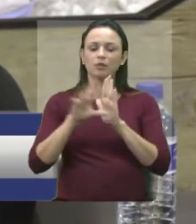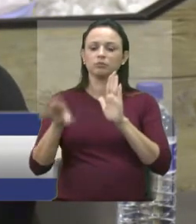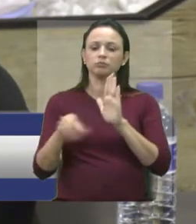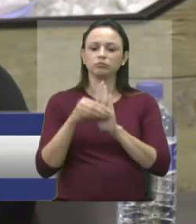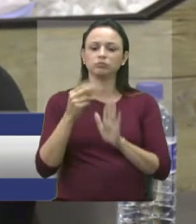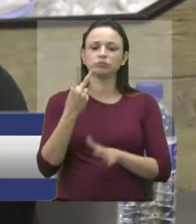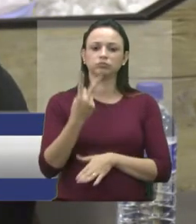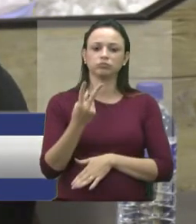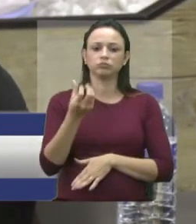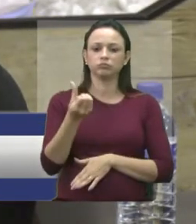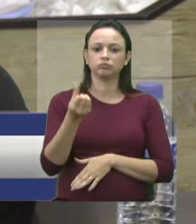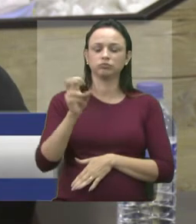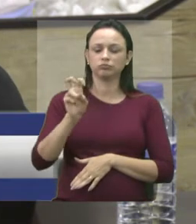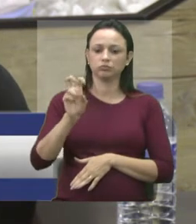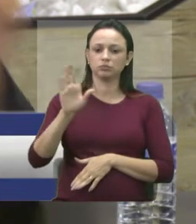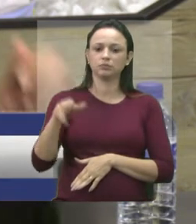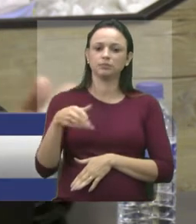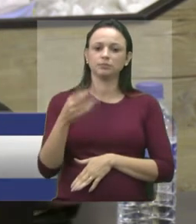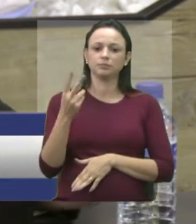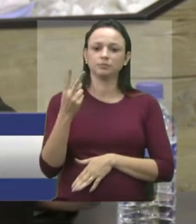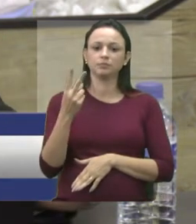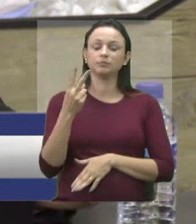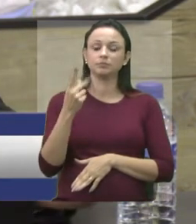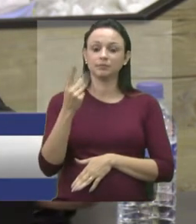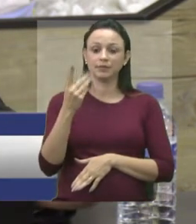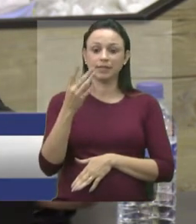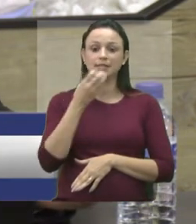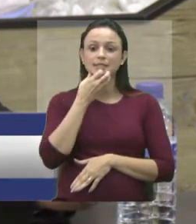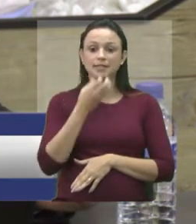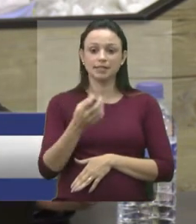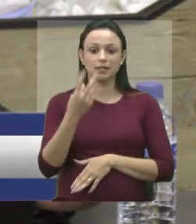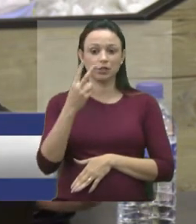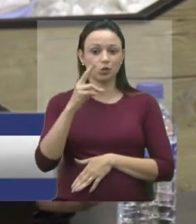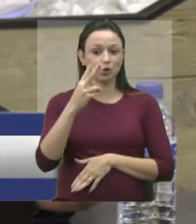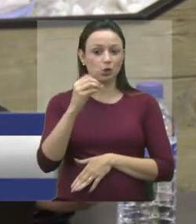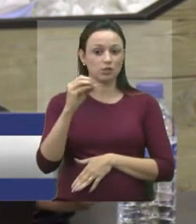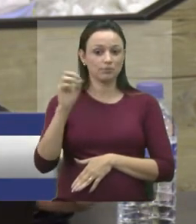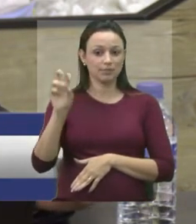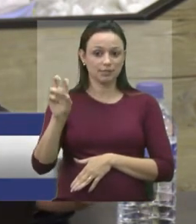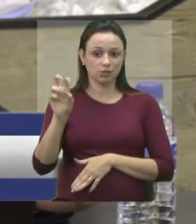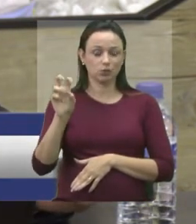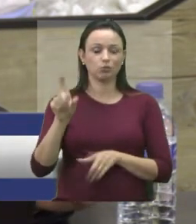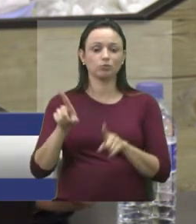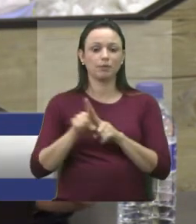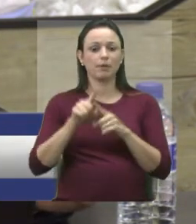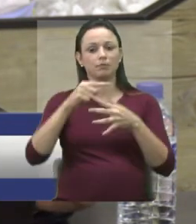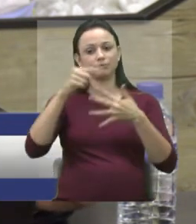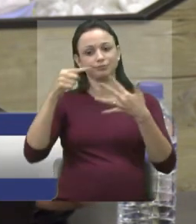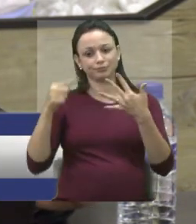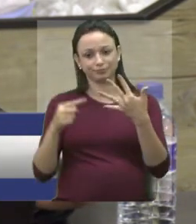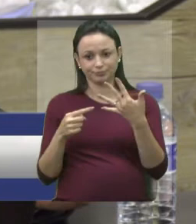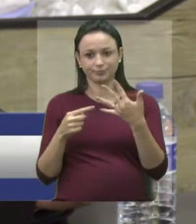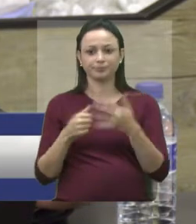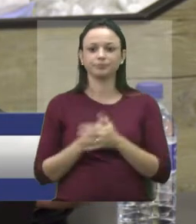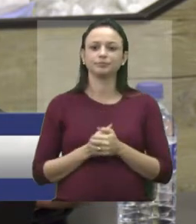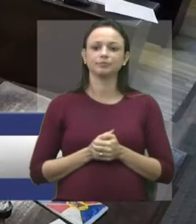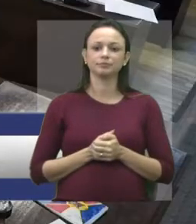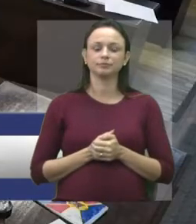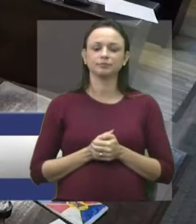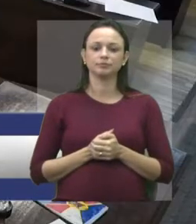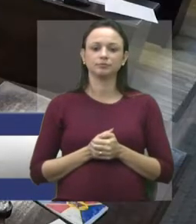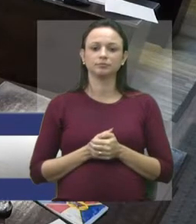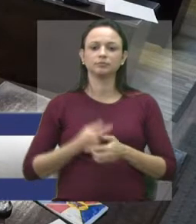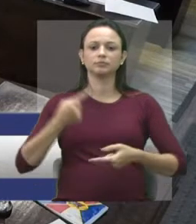número 265, de 13 de dezembro de 2005, e dá outras providências.